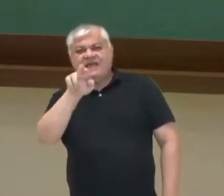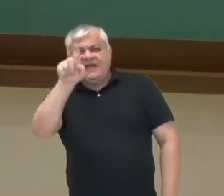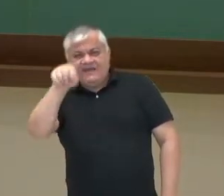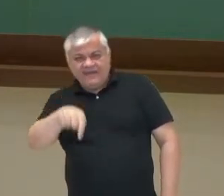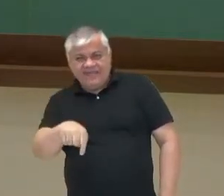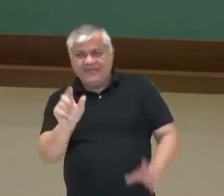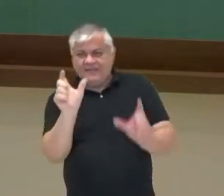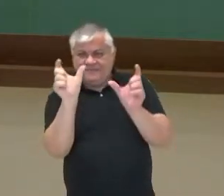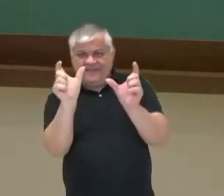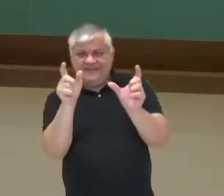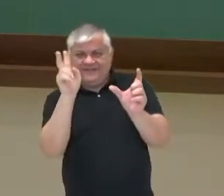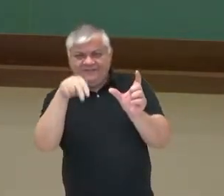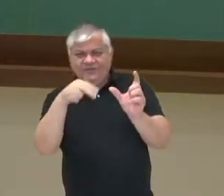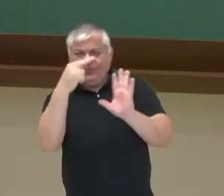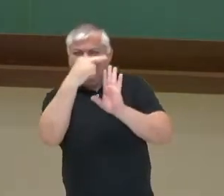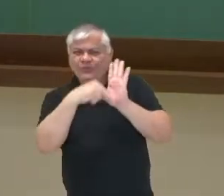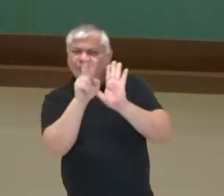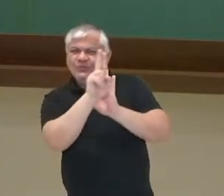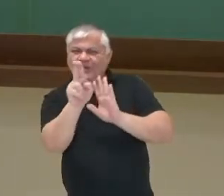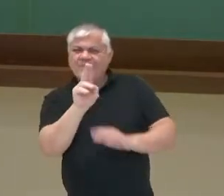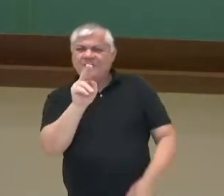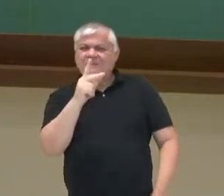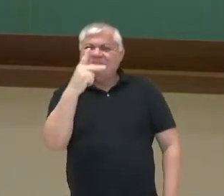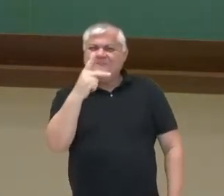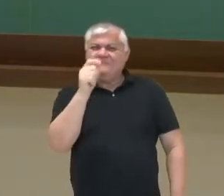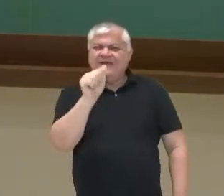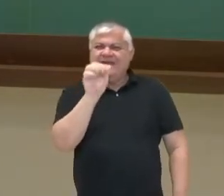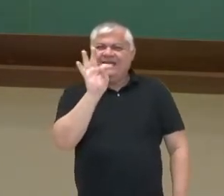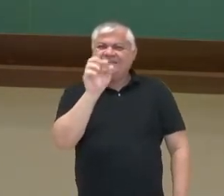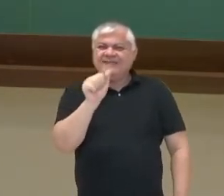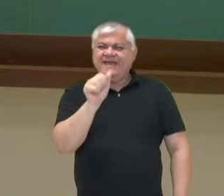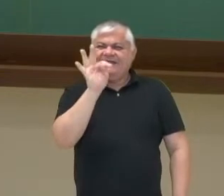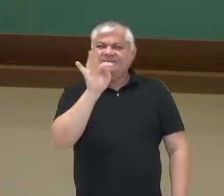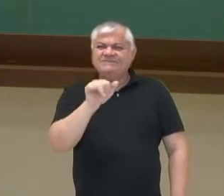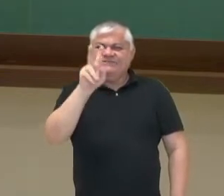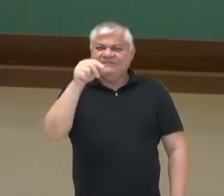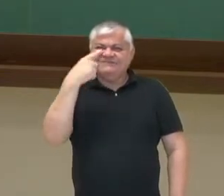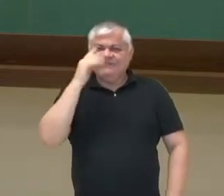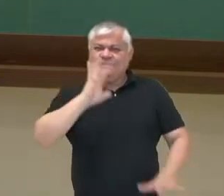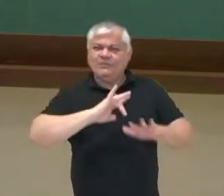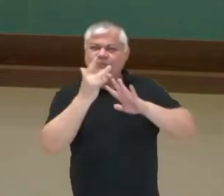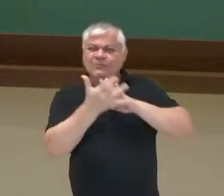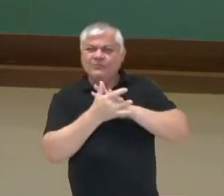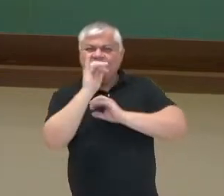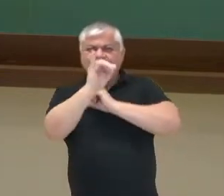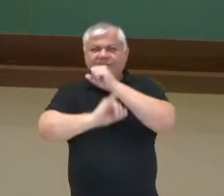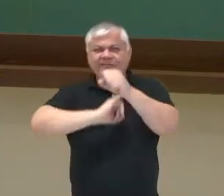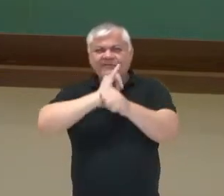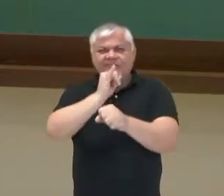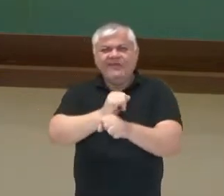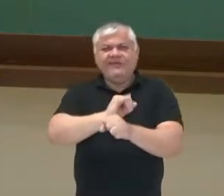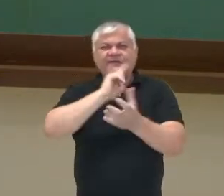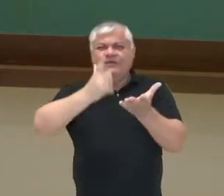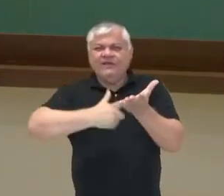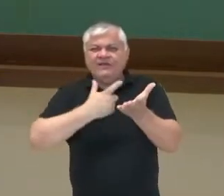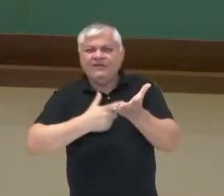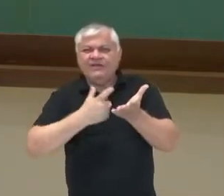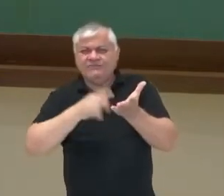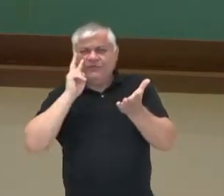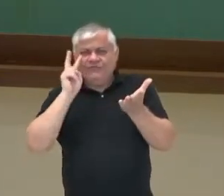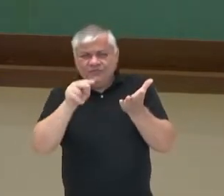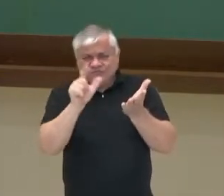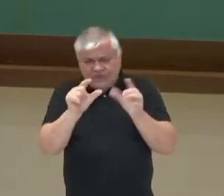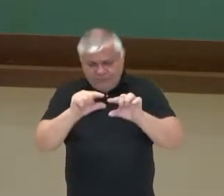algum livro, ou pelas redes sociais, ou em um site, blog? Já